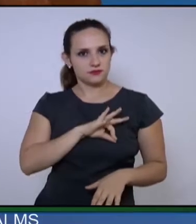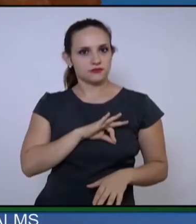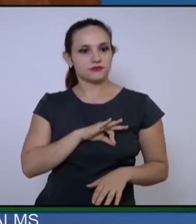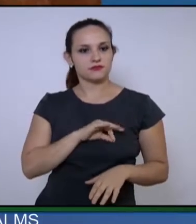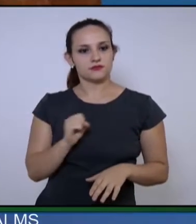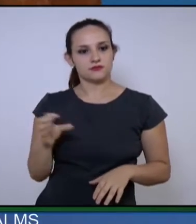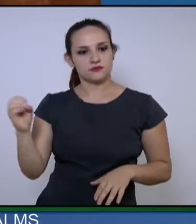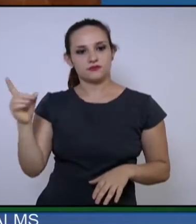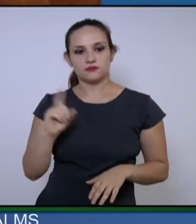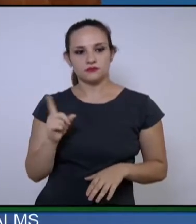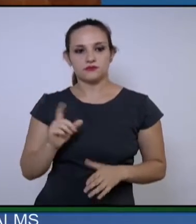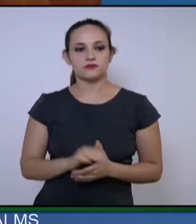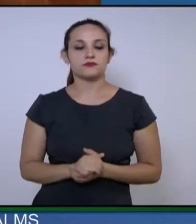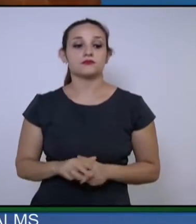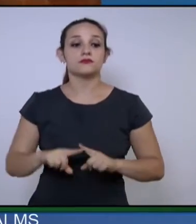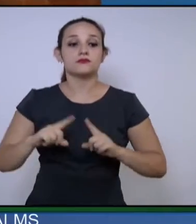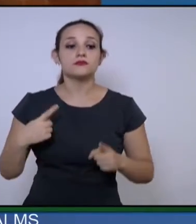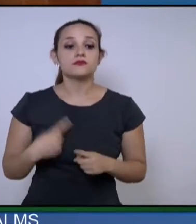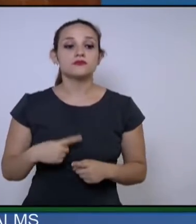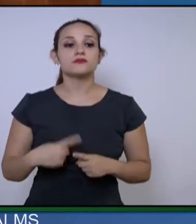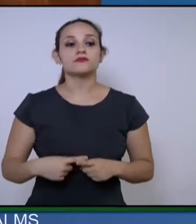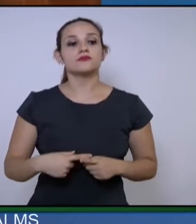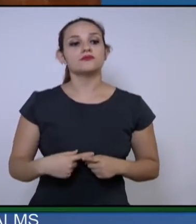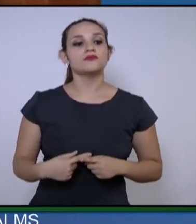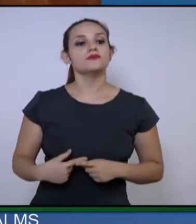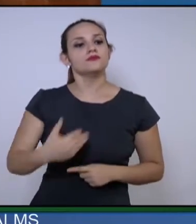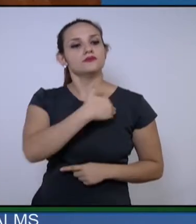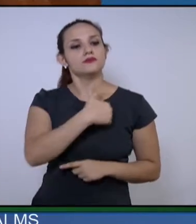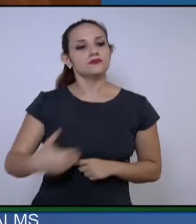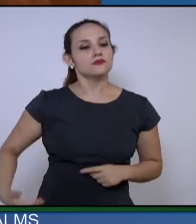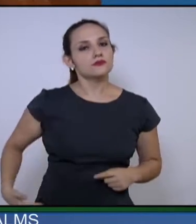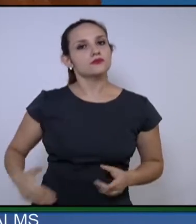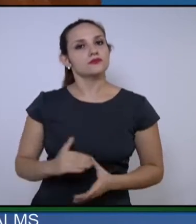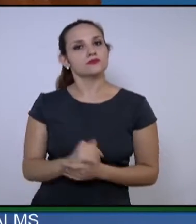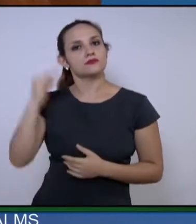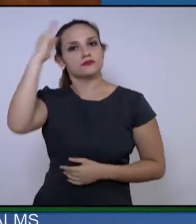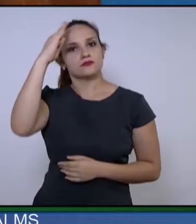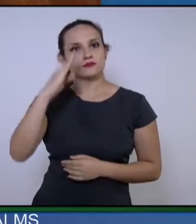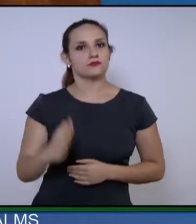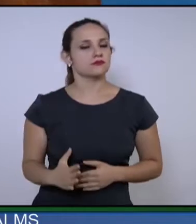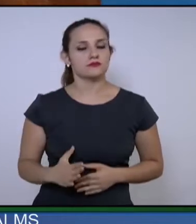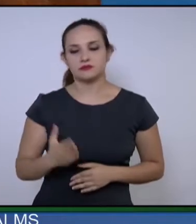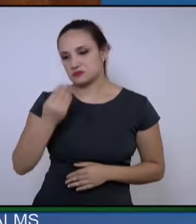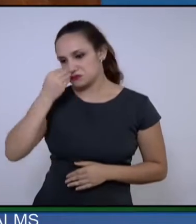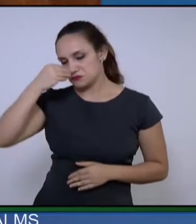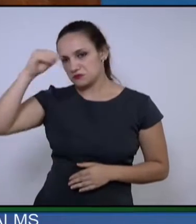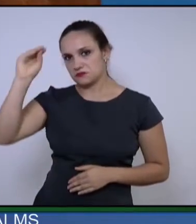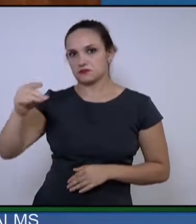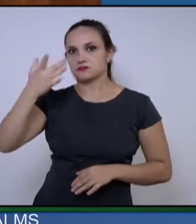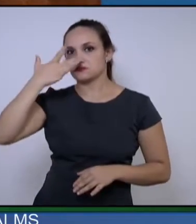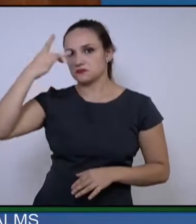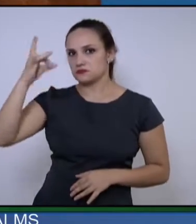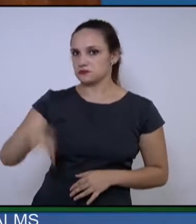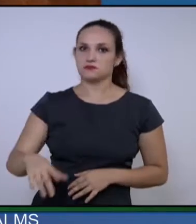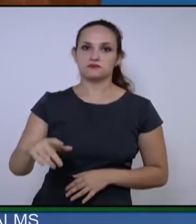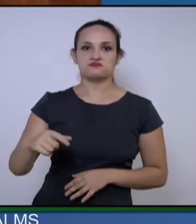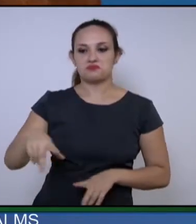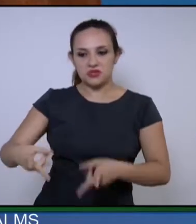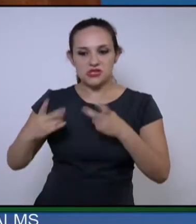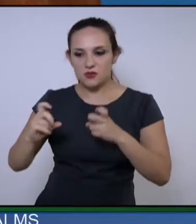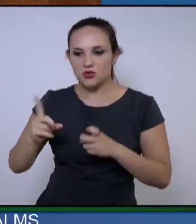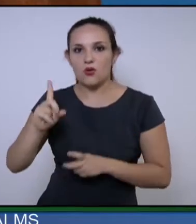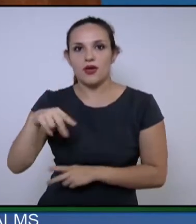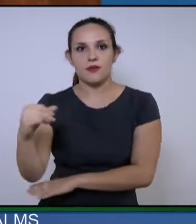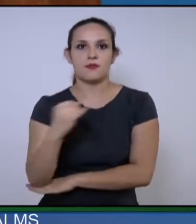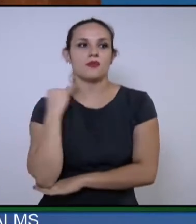o governo brasileiro não trata a segurança pública nacional com a relevância e a importância que ela